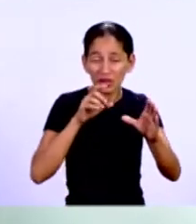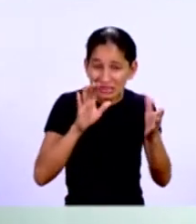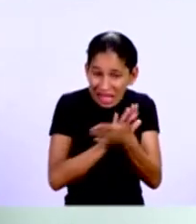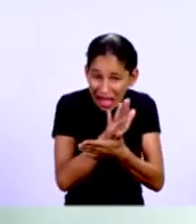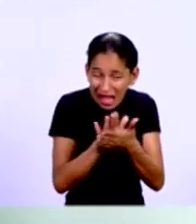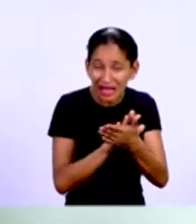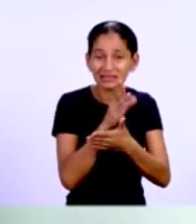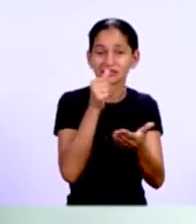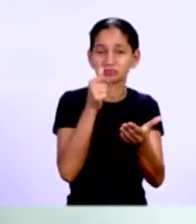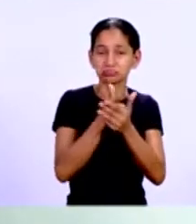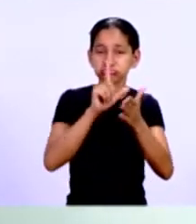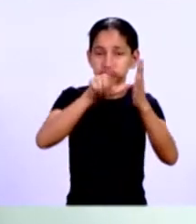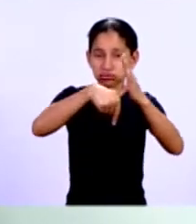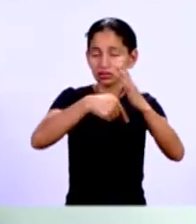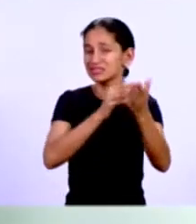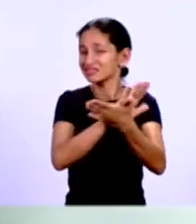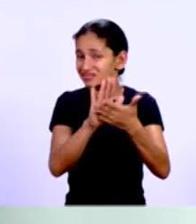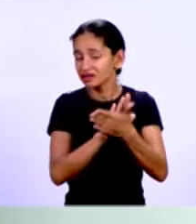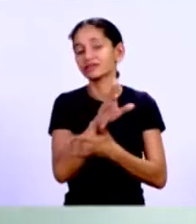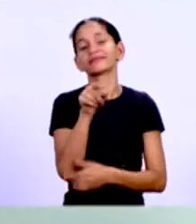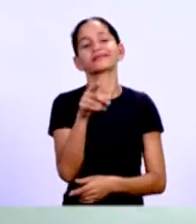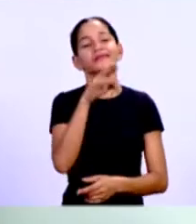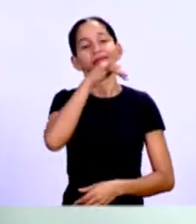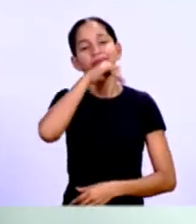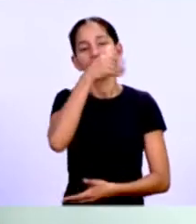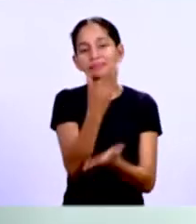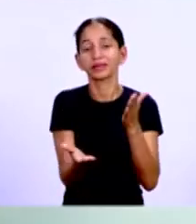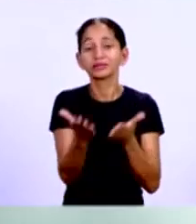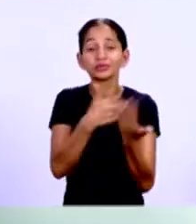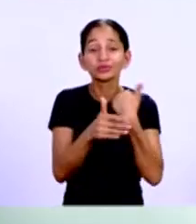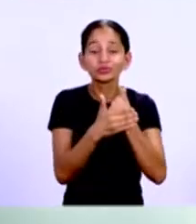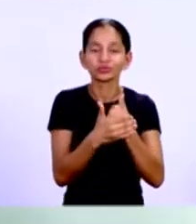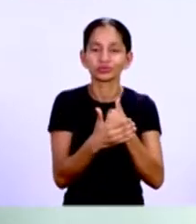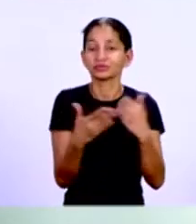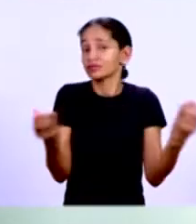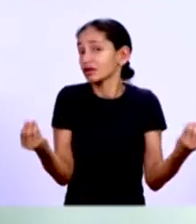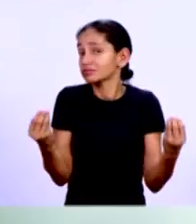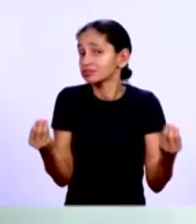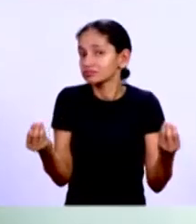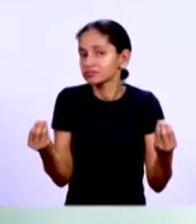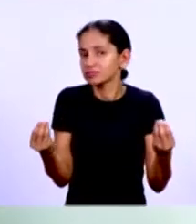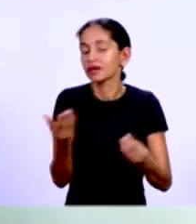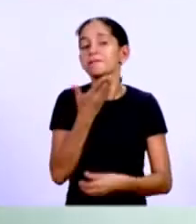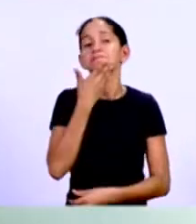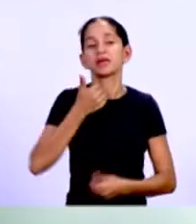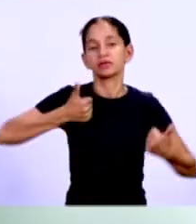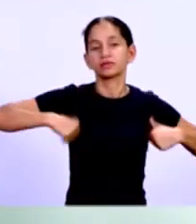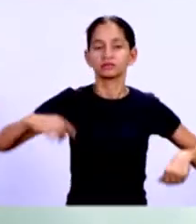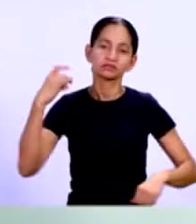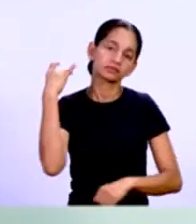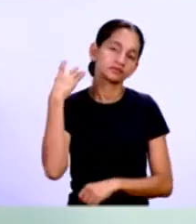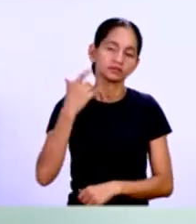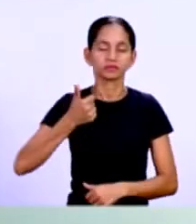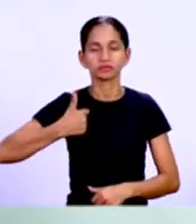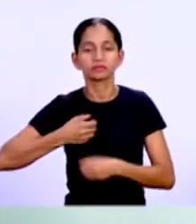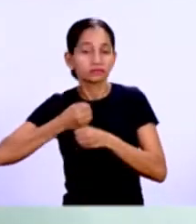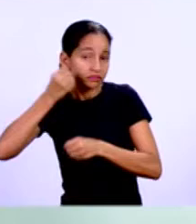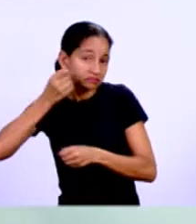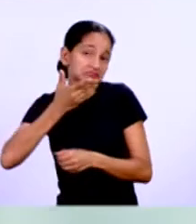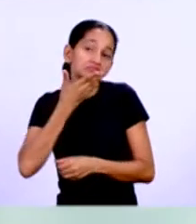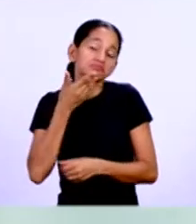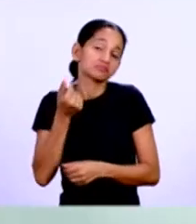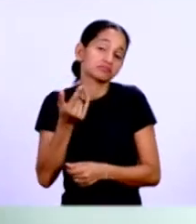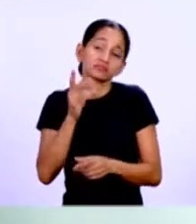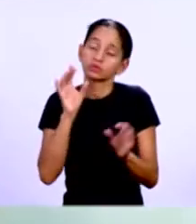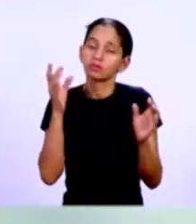se você não estivesse mitigando. Ou seja, o inconveniente de carregar um guarda-chuva é menor do que o inconveniente de ter que chegar no local de